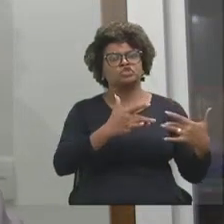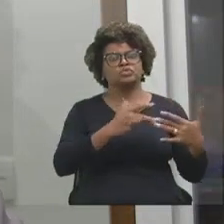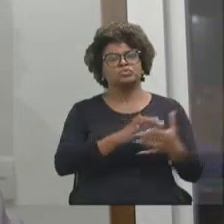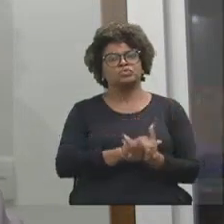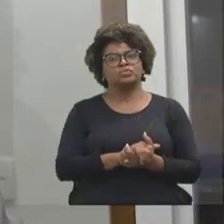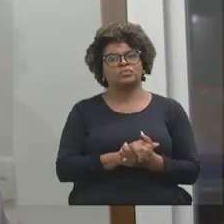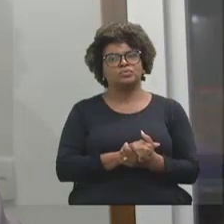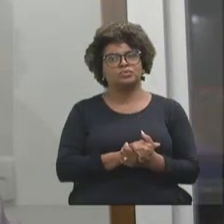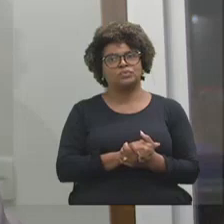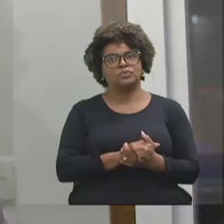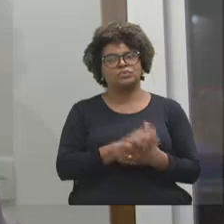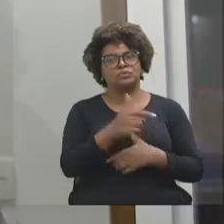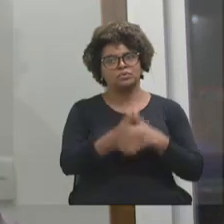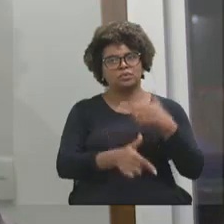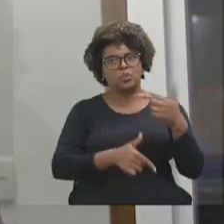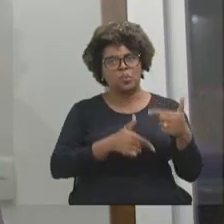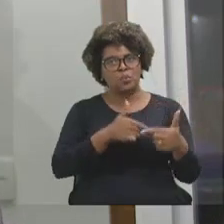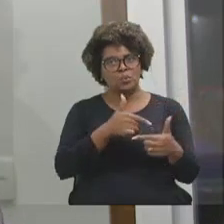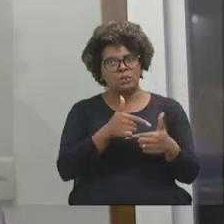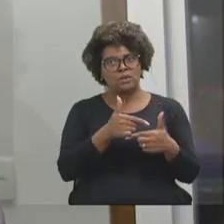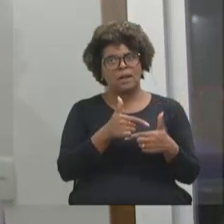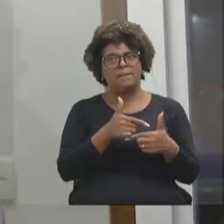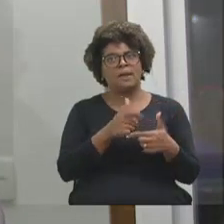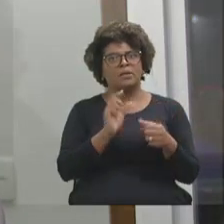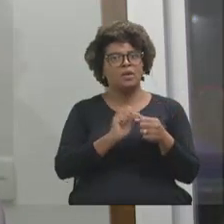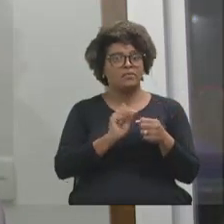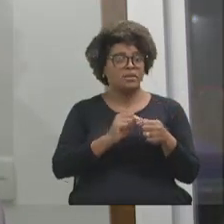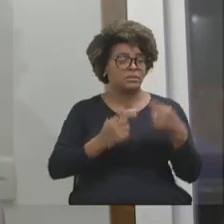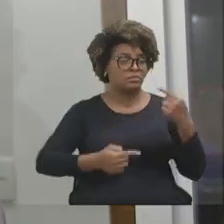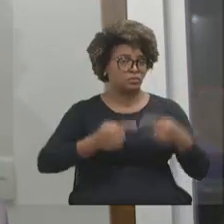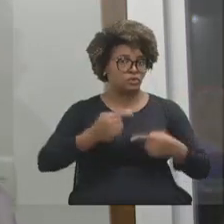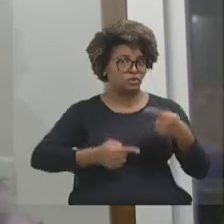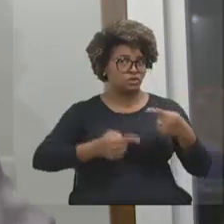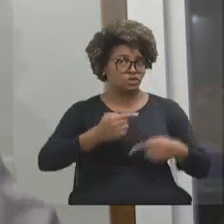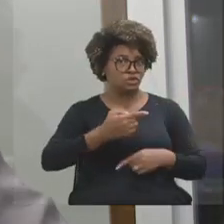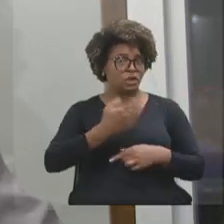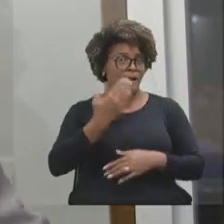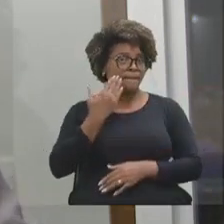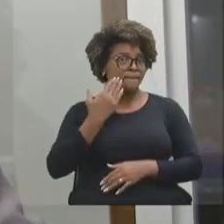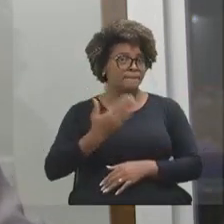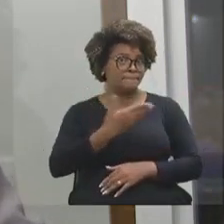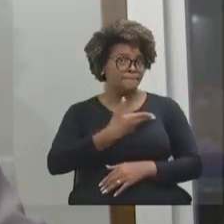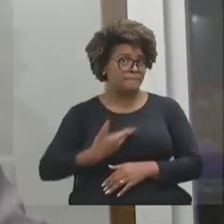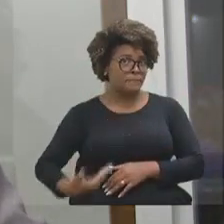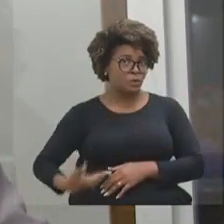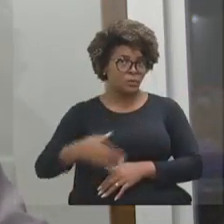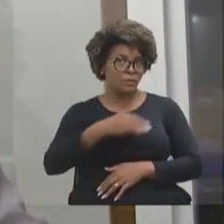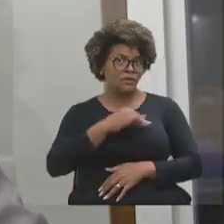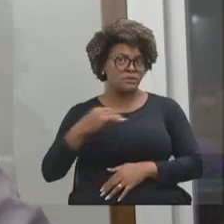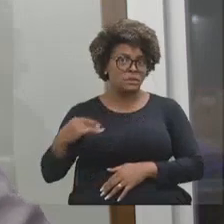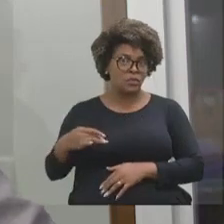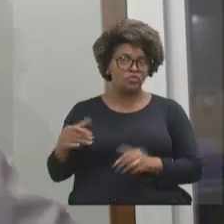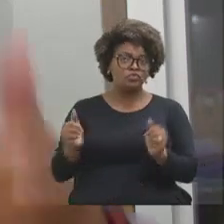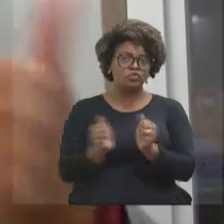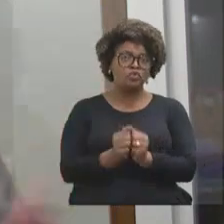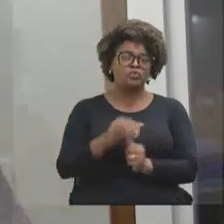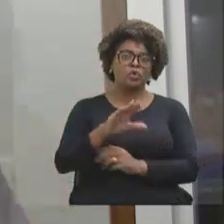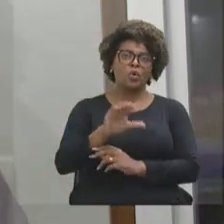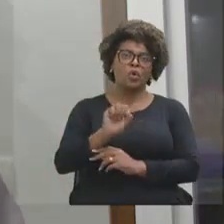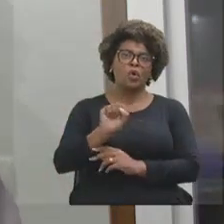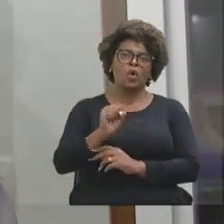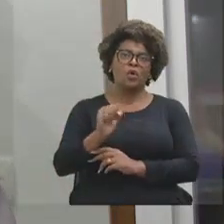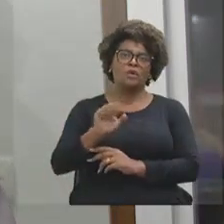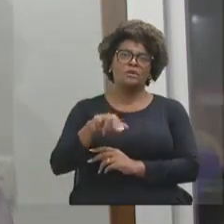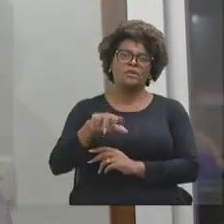o seu trabalho a construir política pública de saúde de qualidade juntamente com cosermos que a instituição e